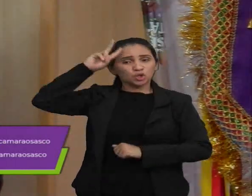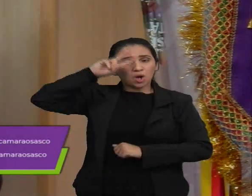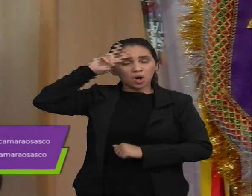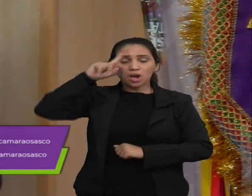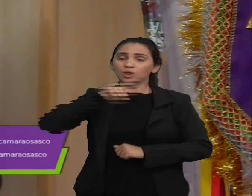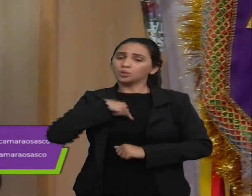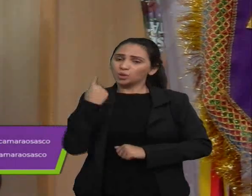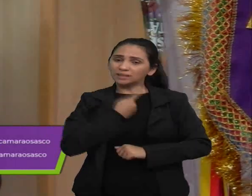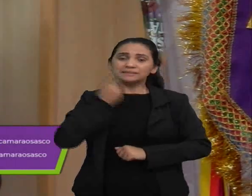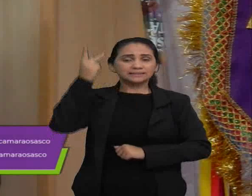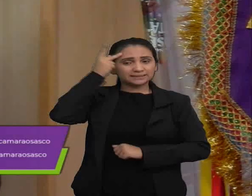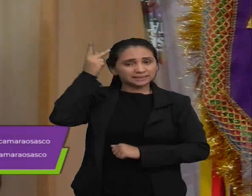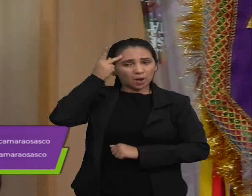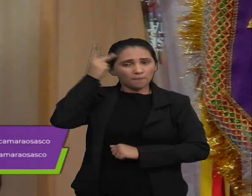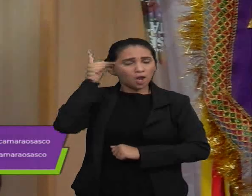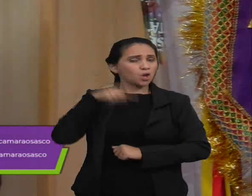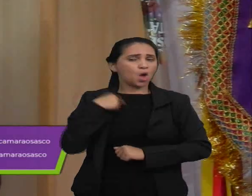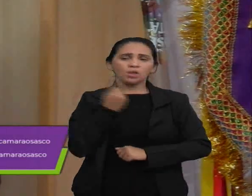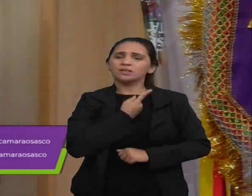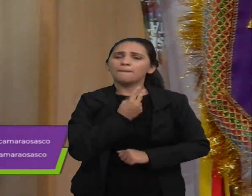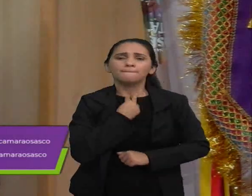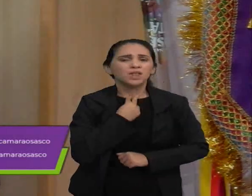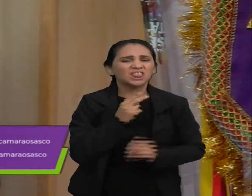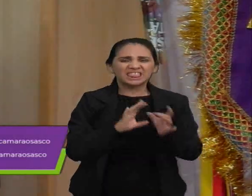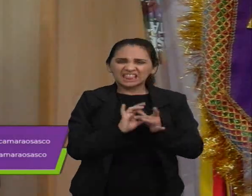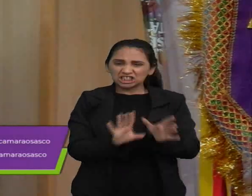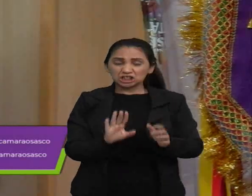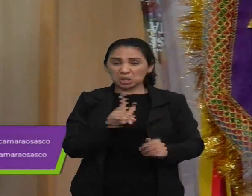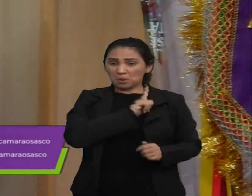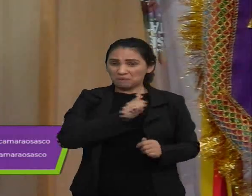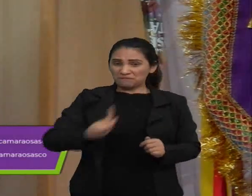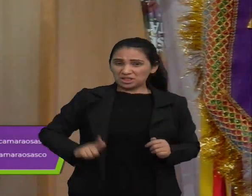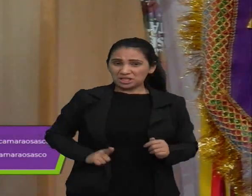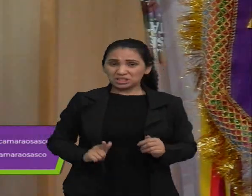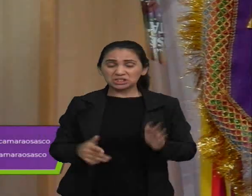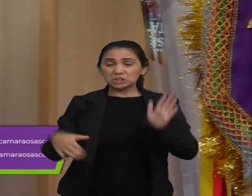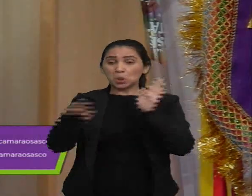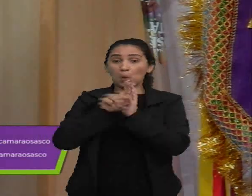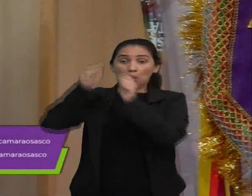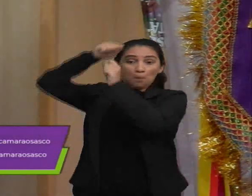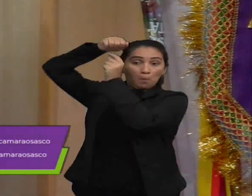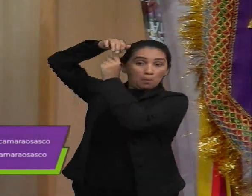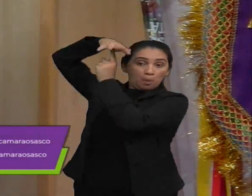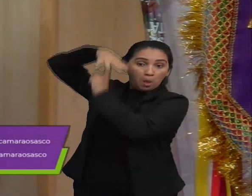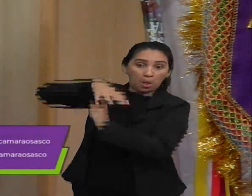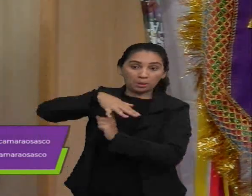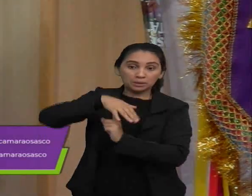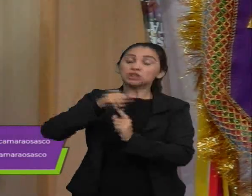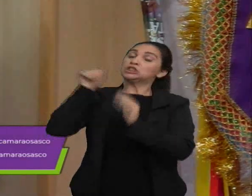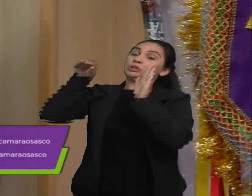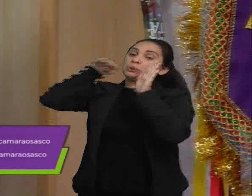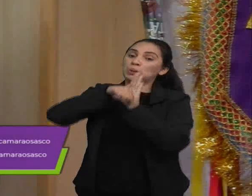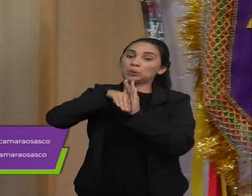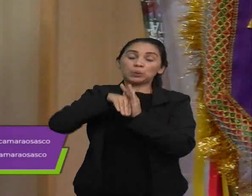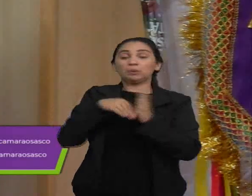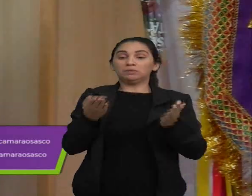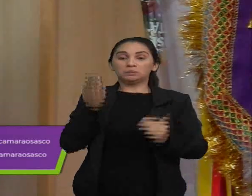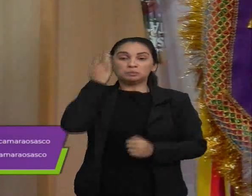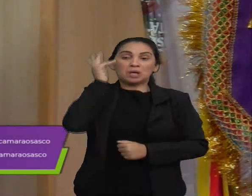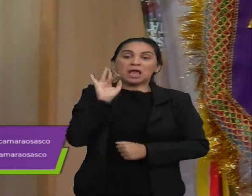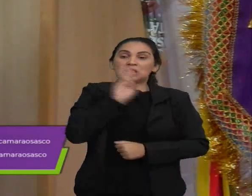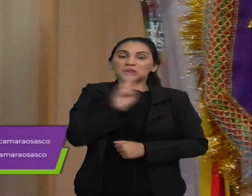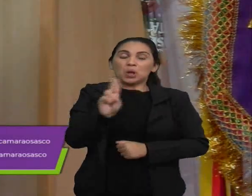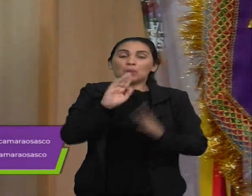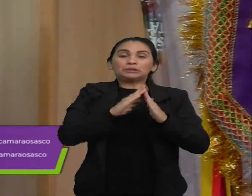povo de São Paulo, e nós não podemos deixar que um governador, que caiu de paraquedas aqui no Estado de São Paulo, que não sabia nem o